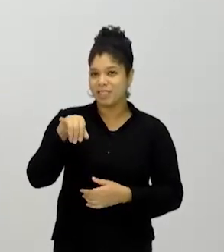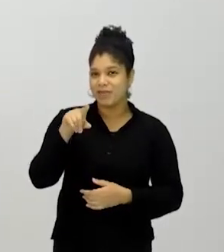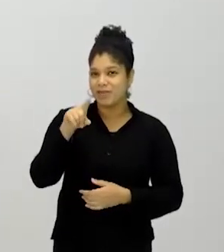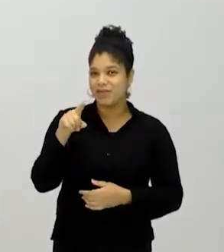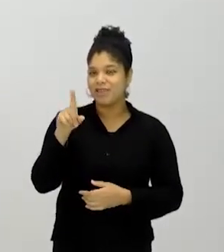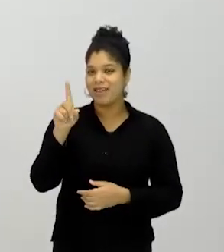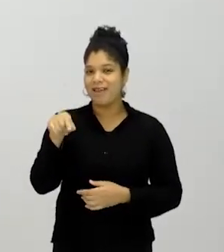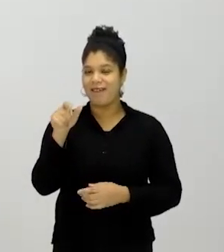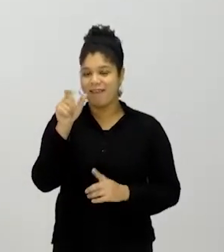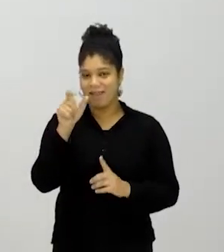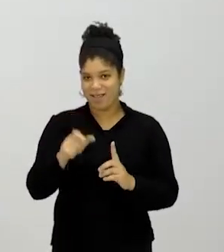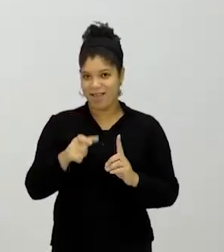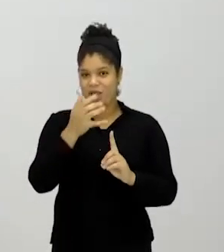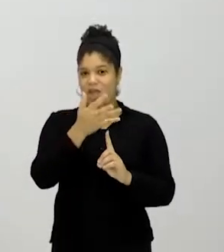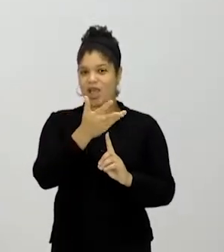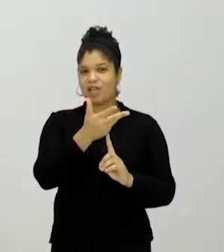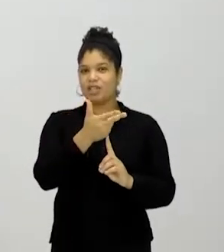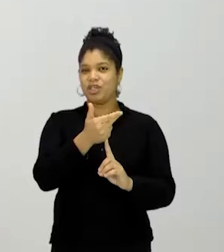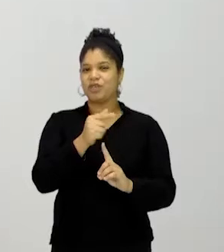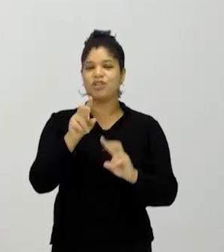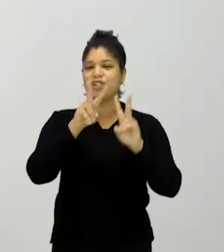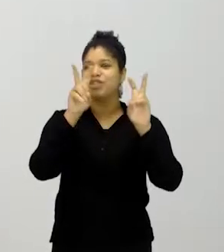daria para essa obra?